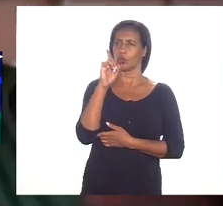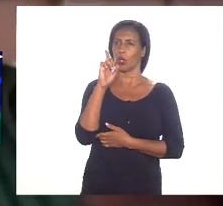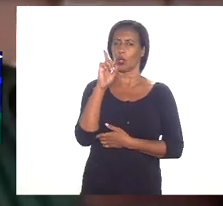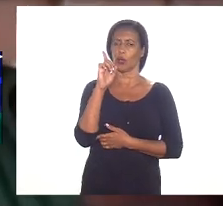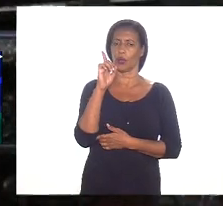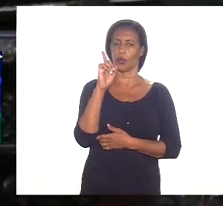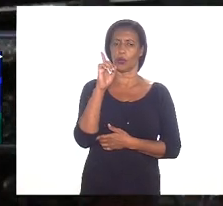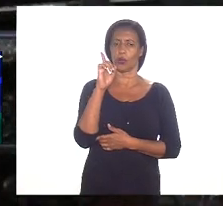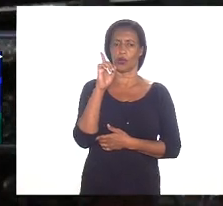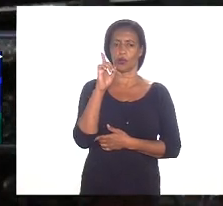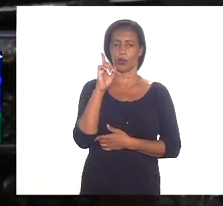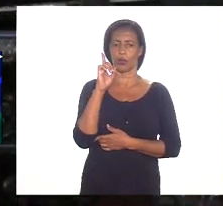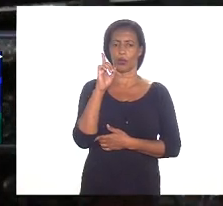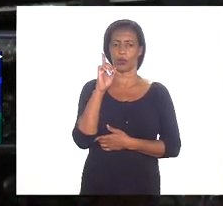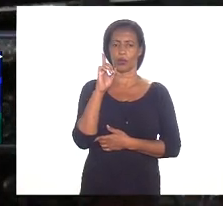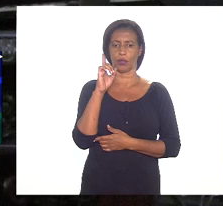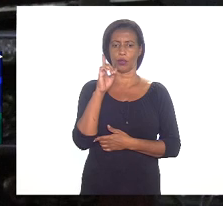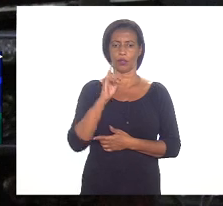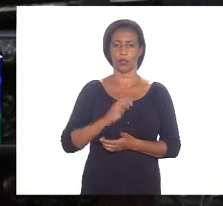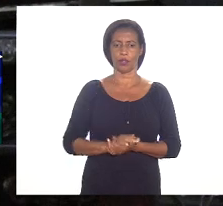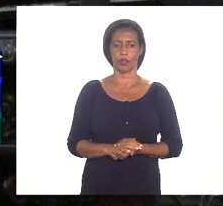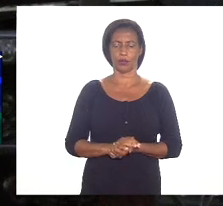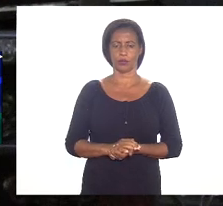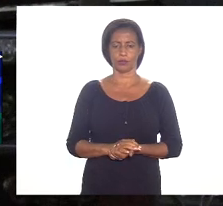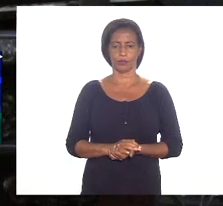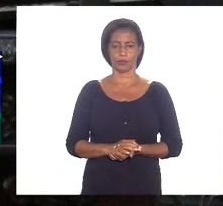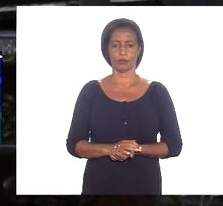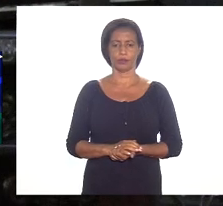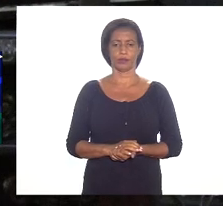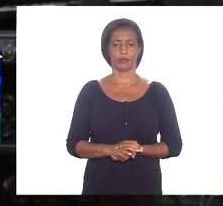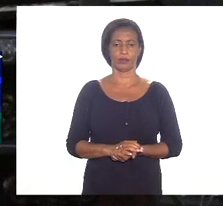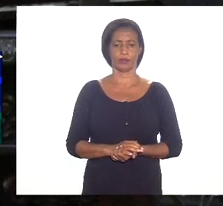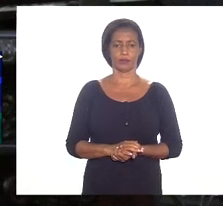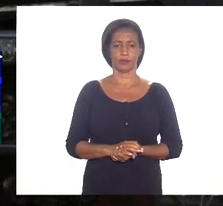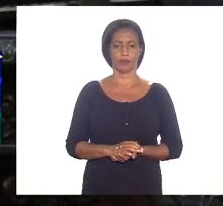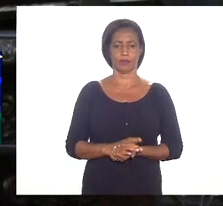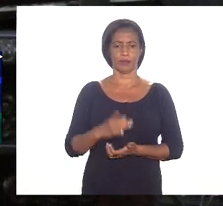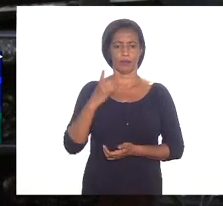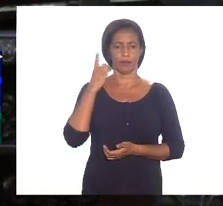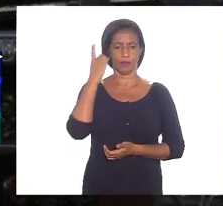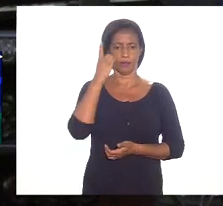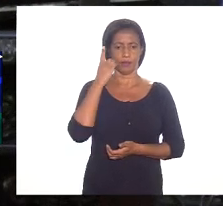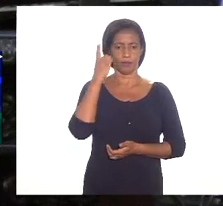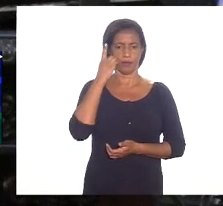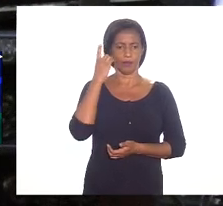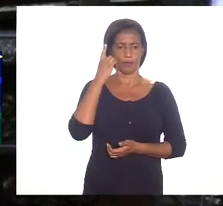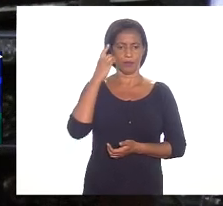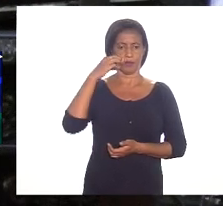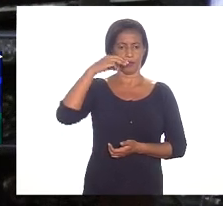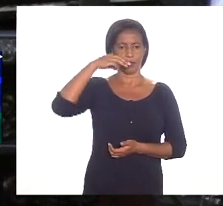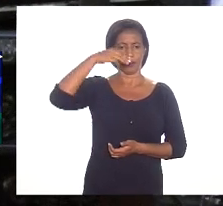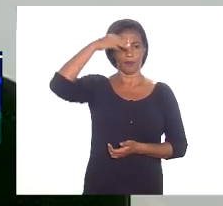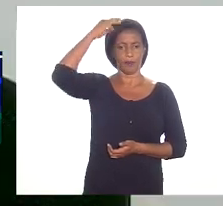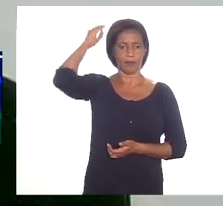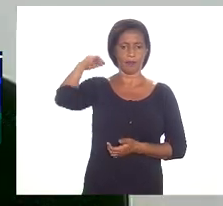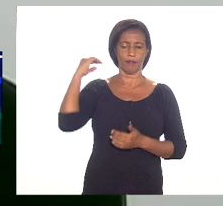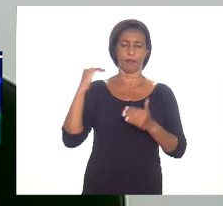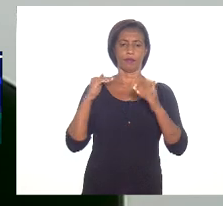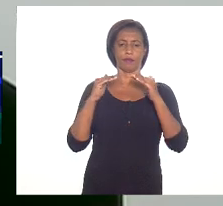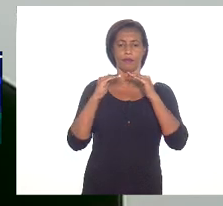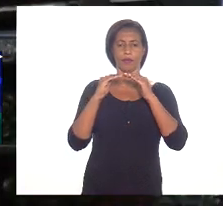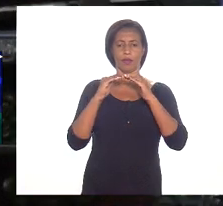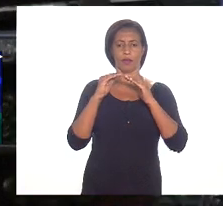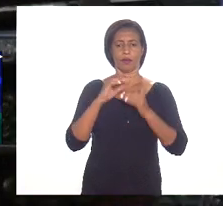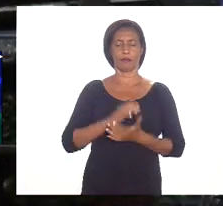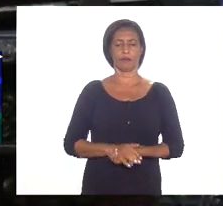parecer uma coisa defere pedido de vossa excelência que tal do Márcio o parecer pela condicionalidade